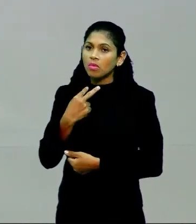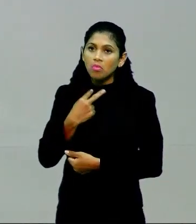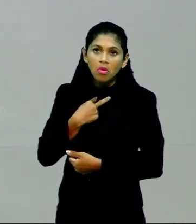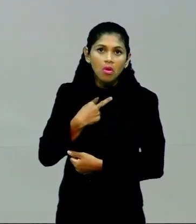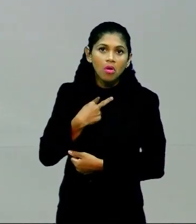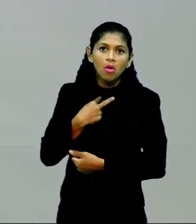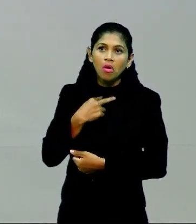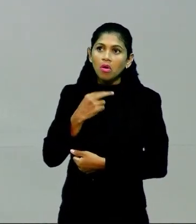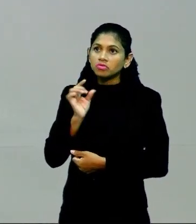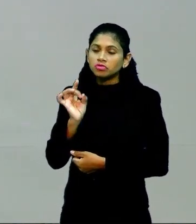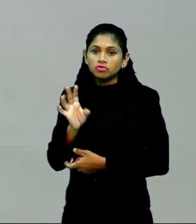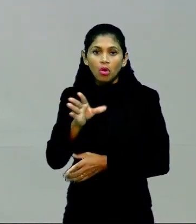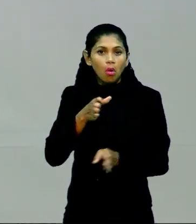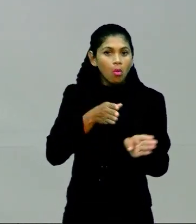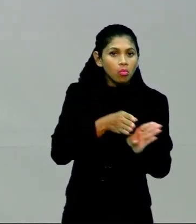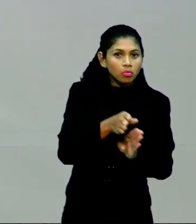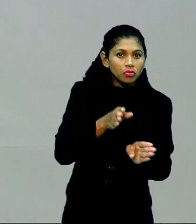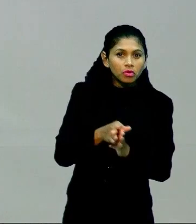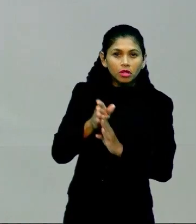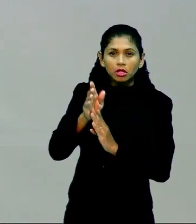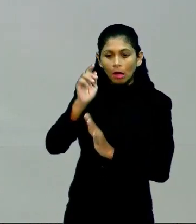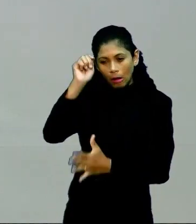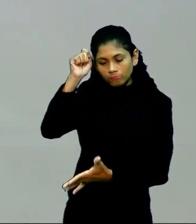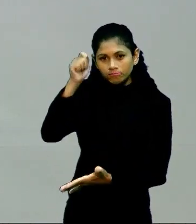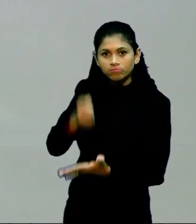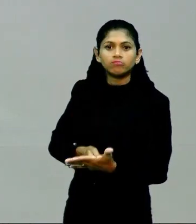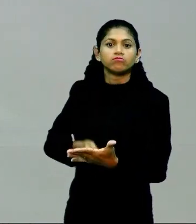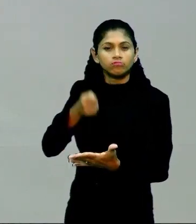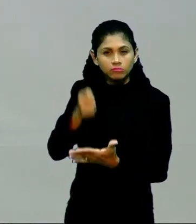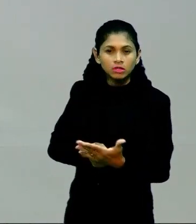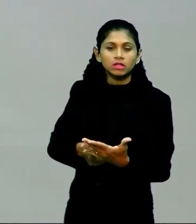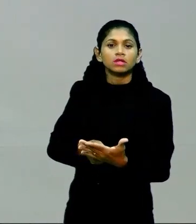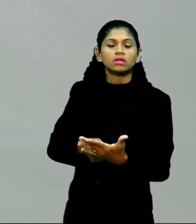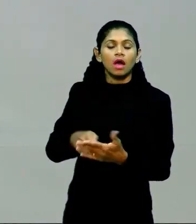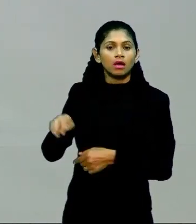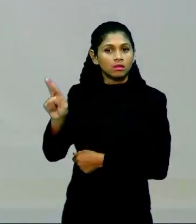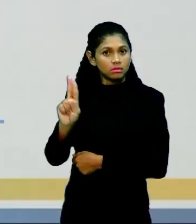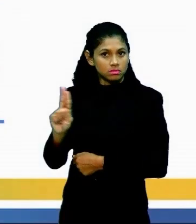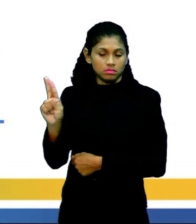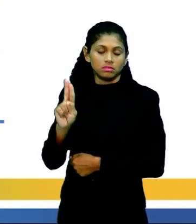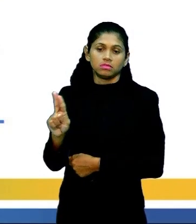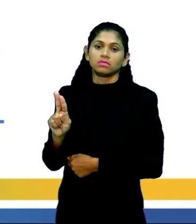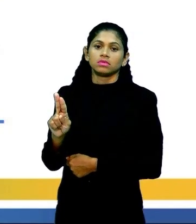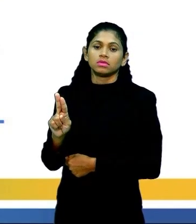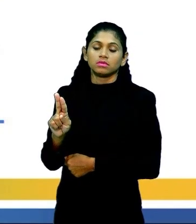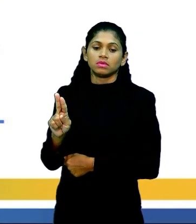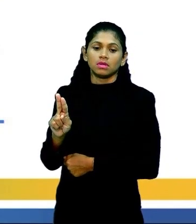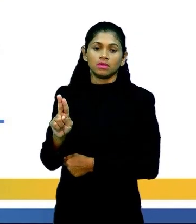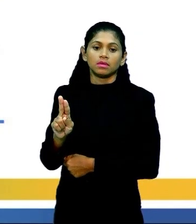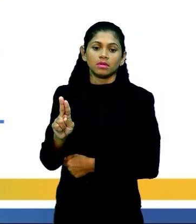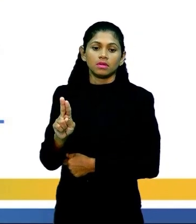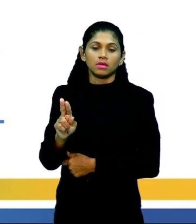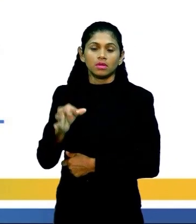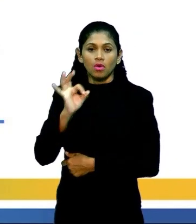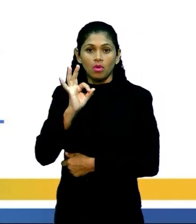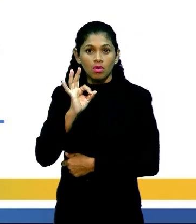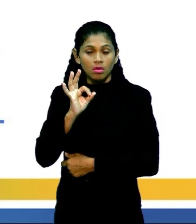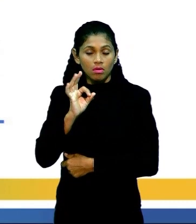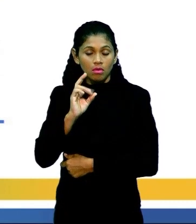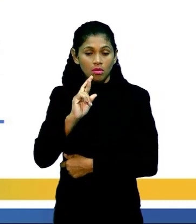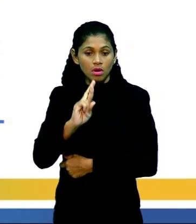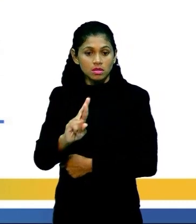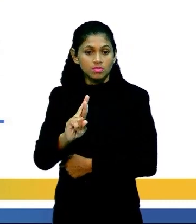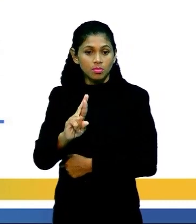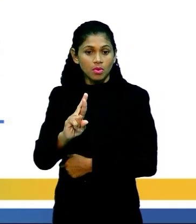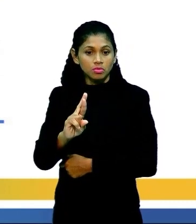algo que deve ser obrigatoriamente utilizado. Então, nós vamos ter como resposta a letra D,